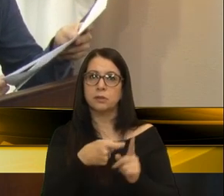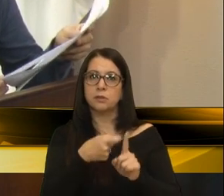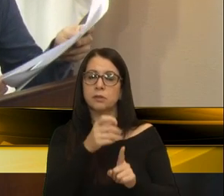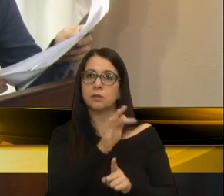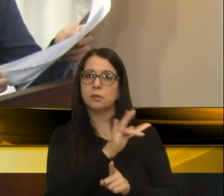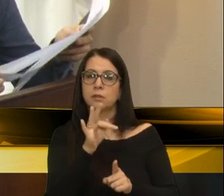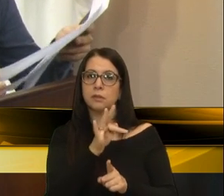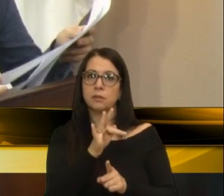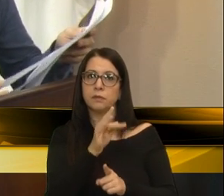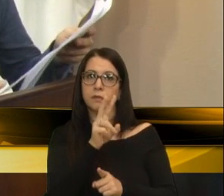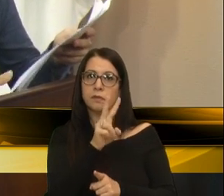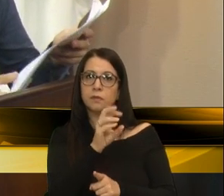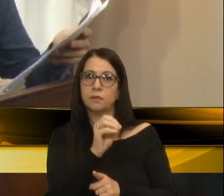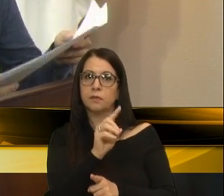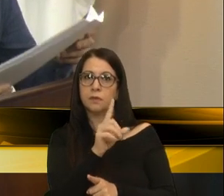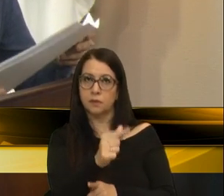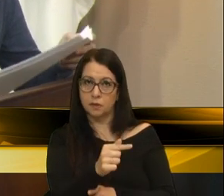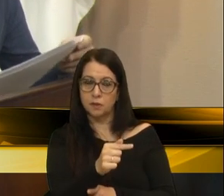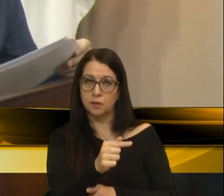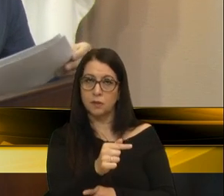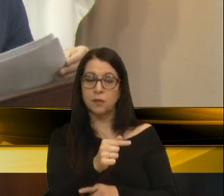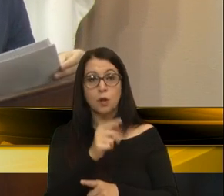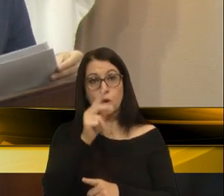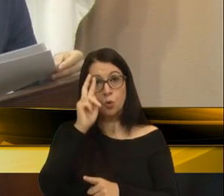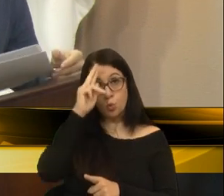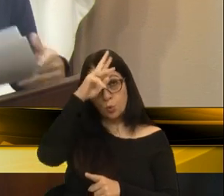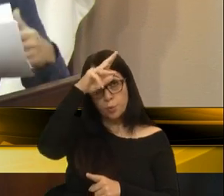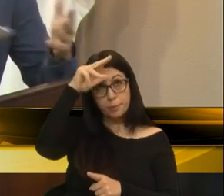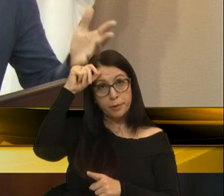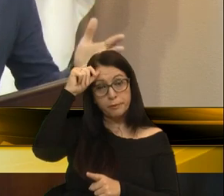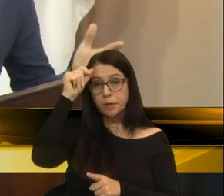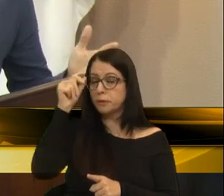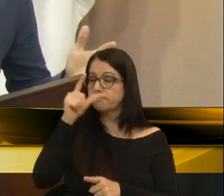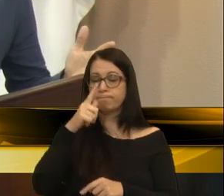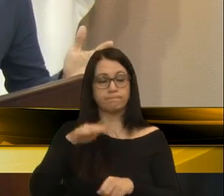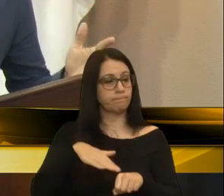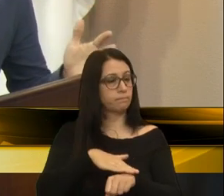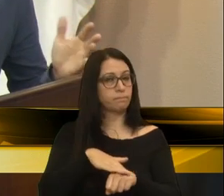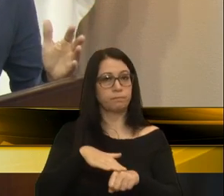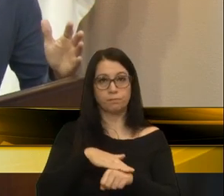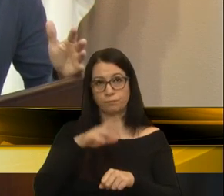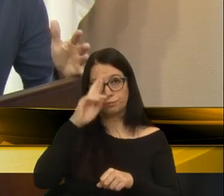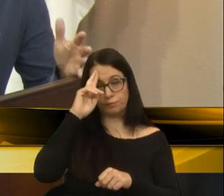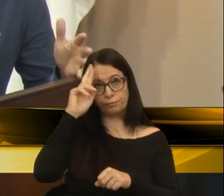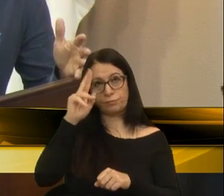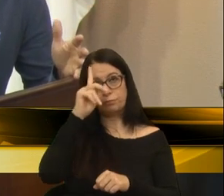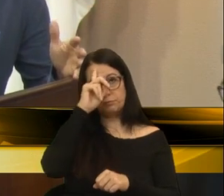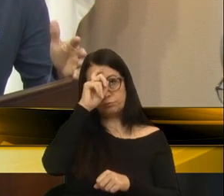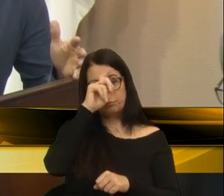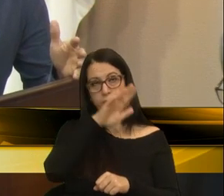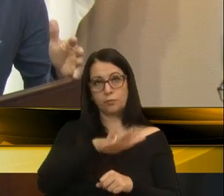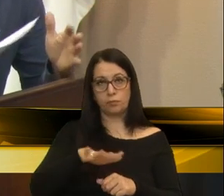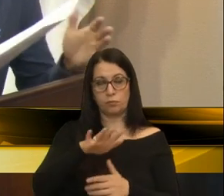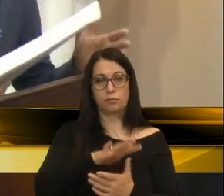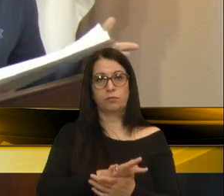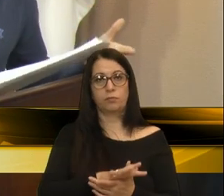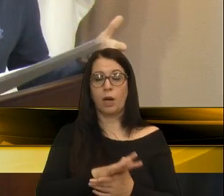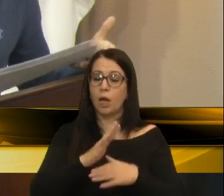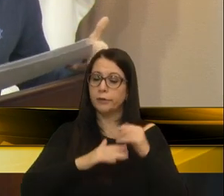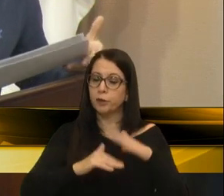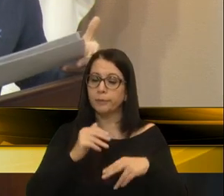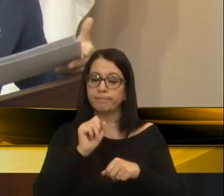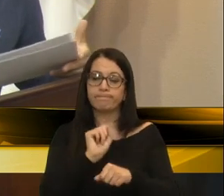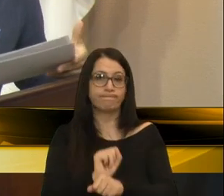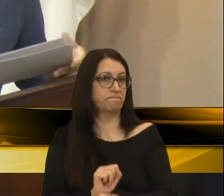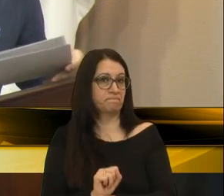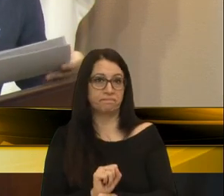de 2017. O prefeito não conversa com a direção do Hospital Geral, as obras